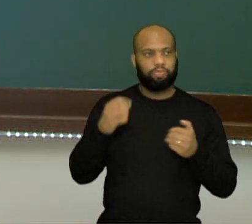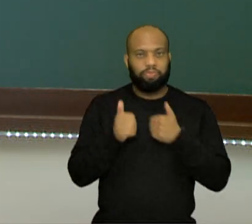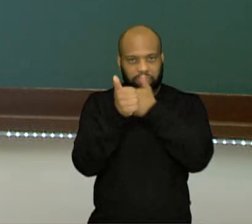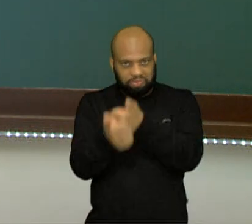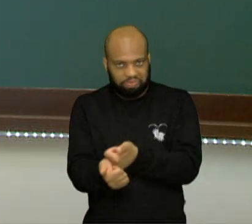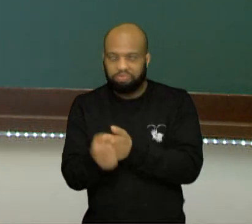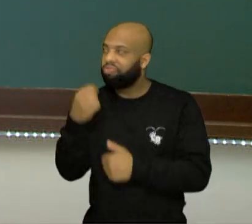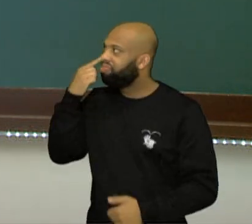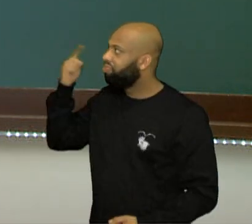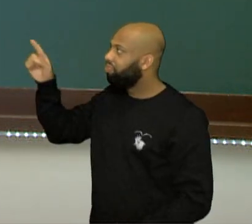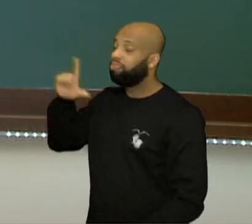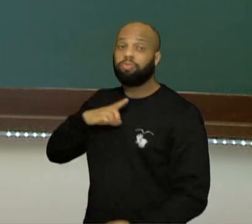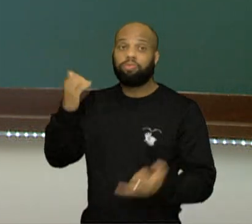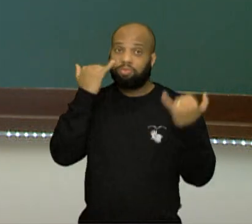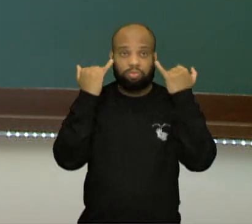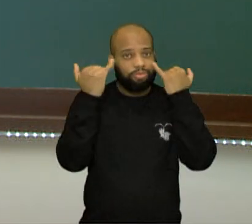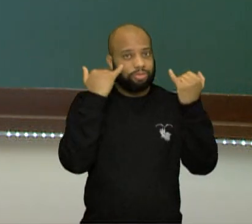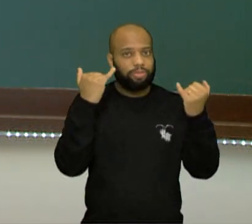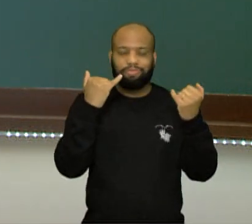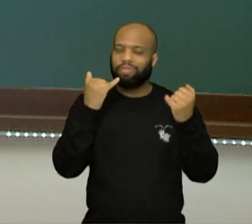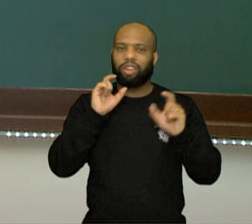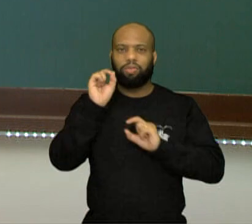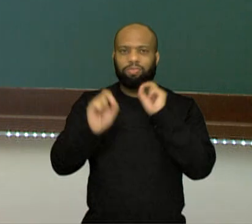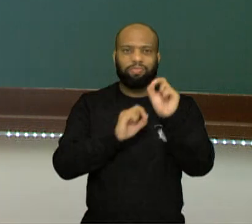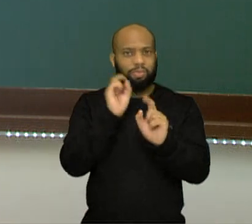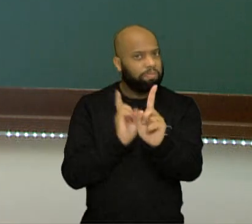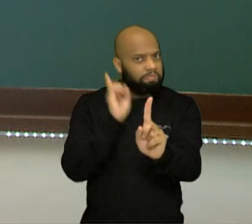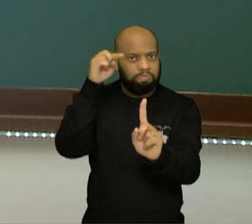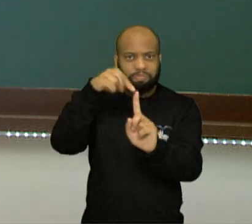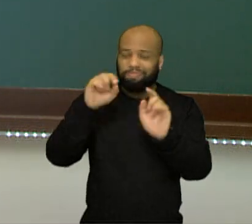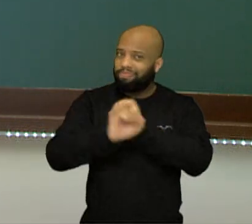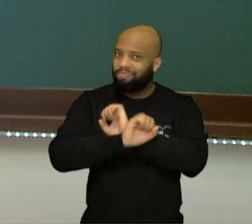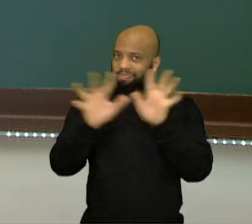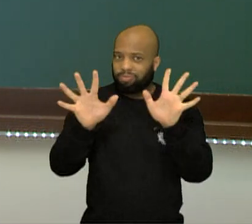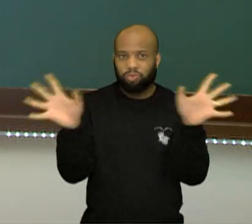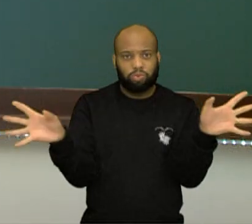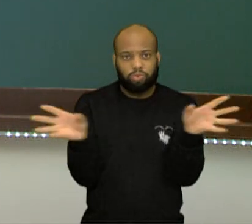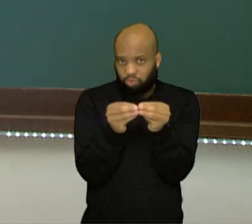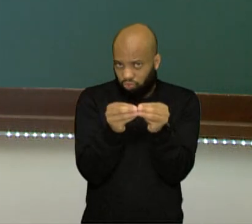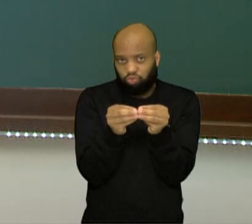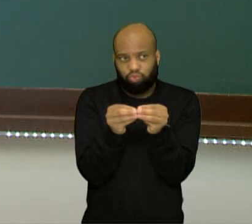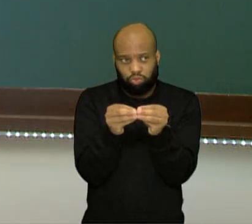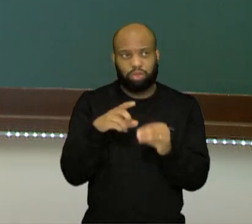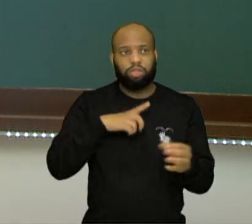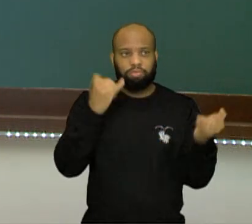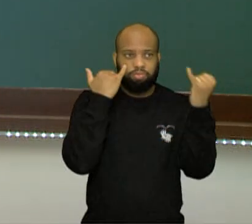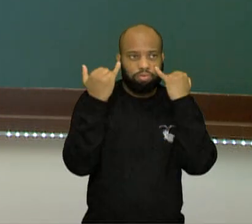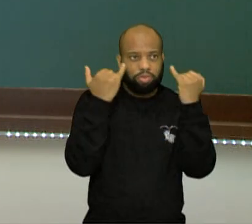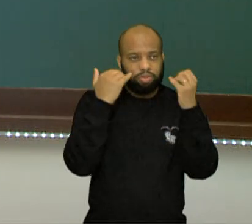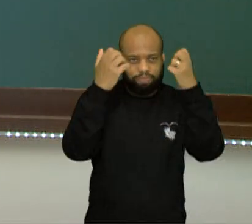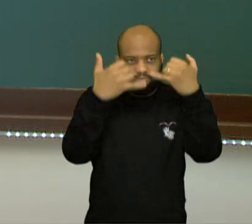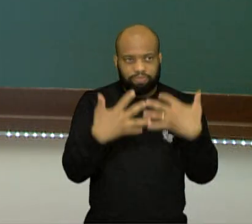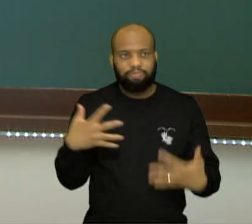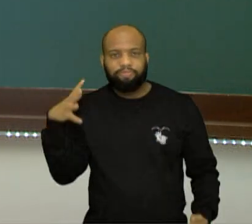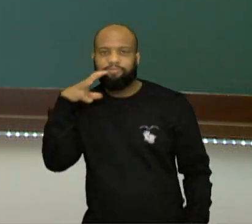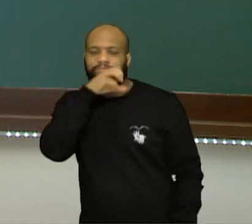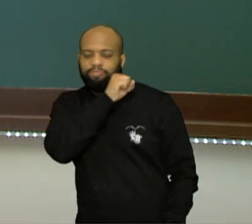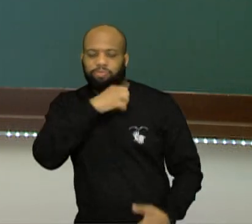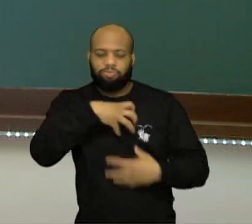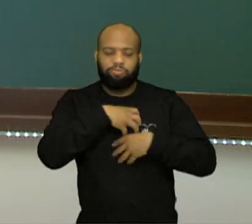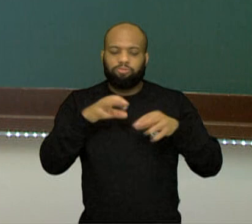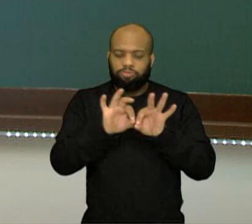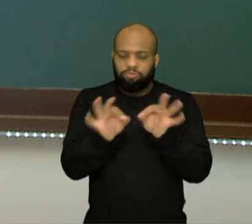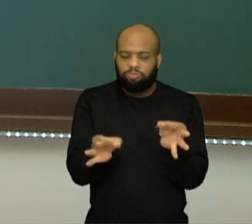Esses últimos dois têm informações bem objetivas mesmo. Os dados, e aqui está falando, muito